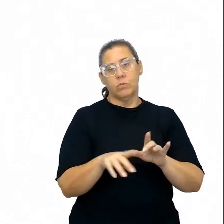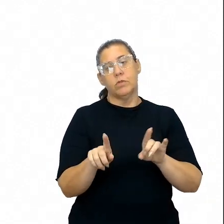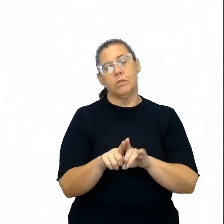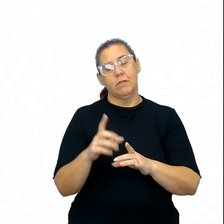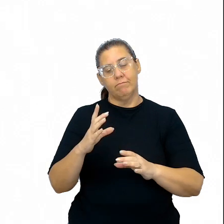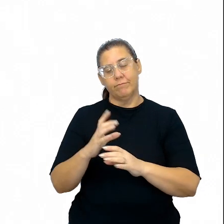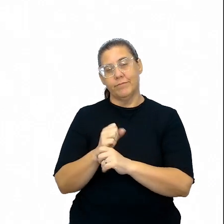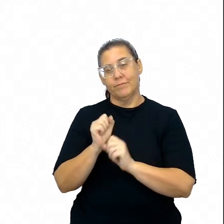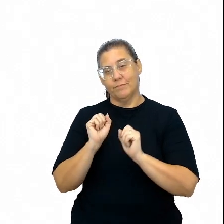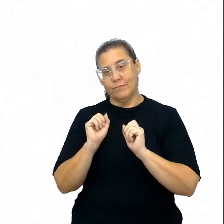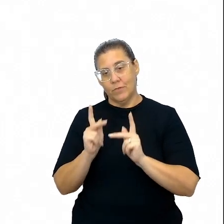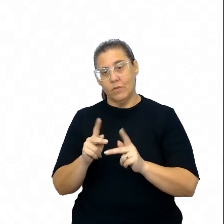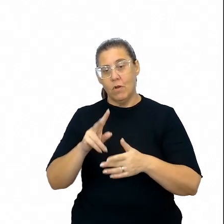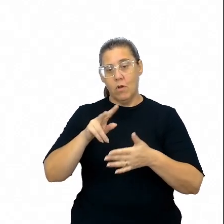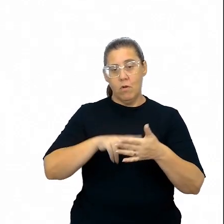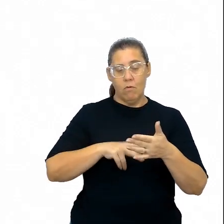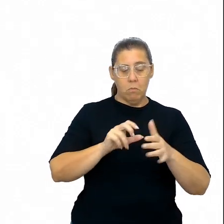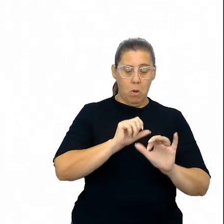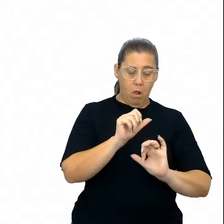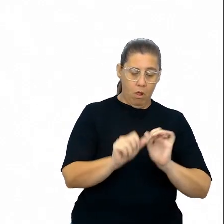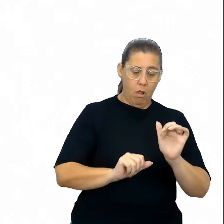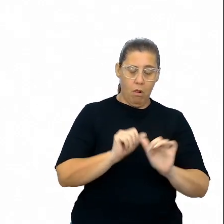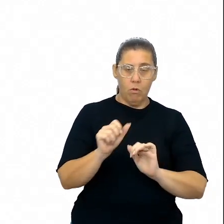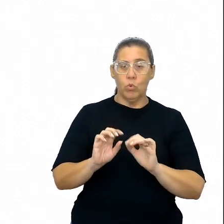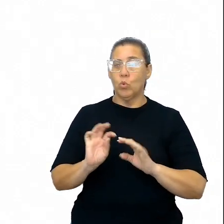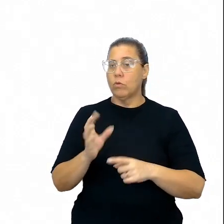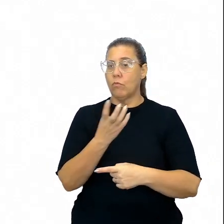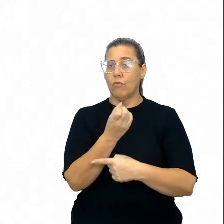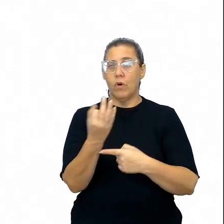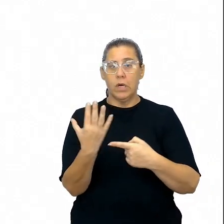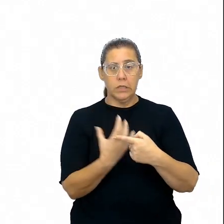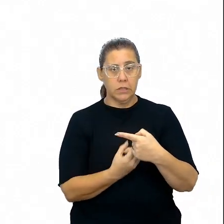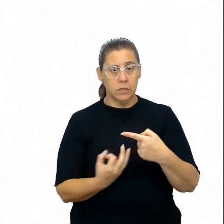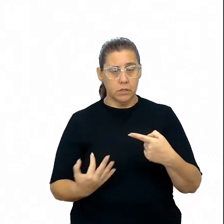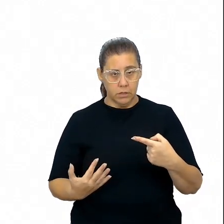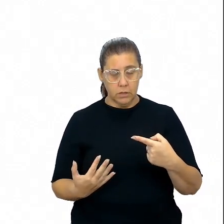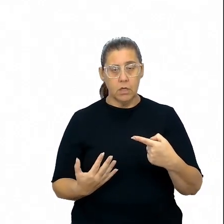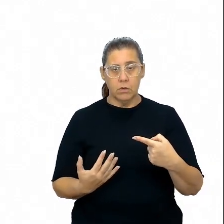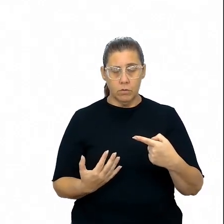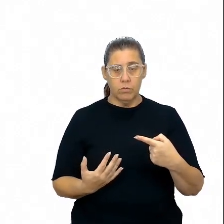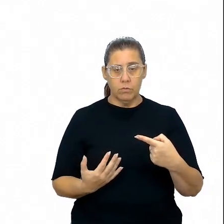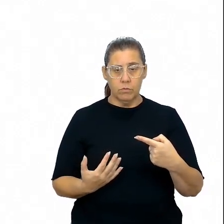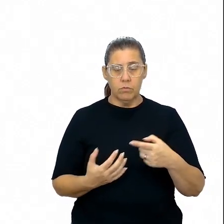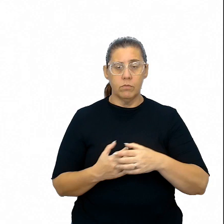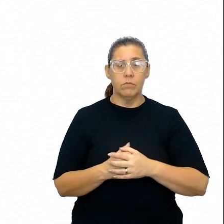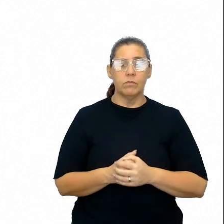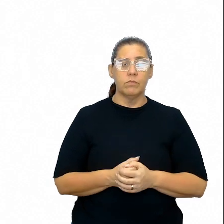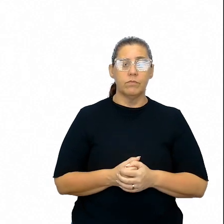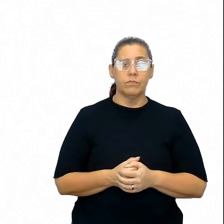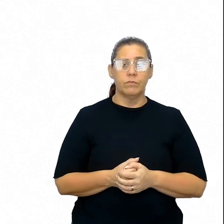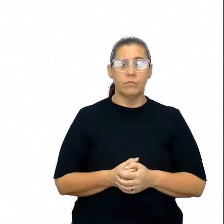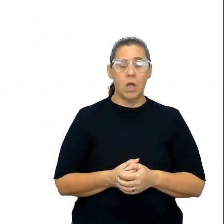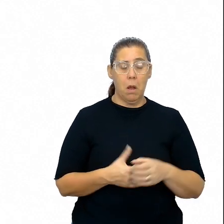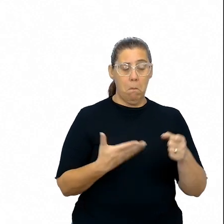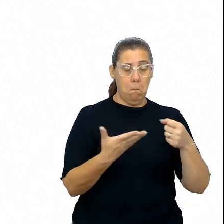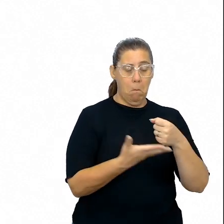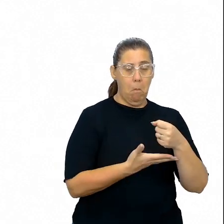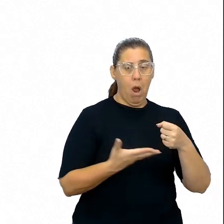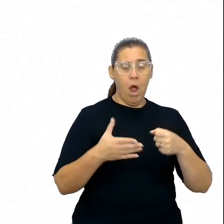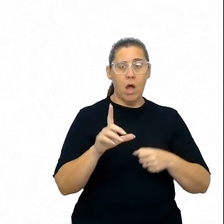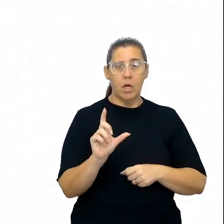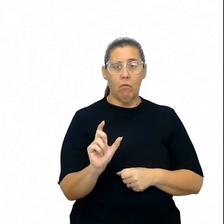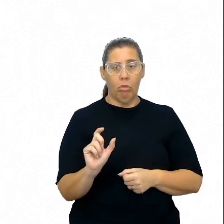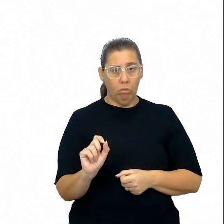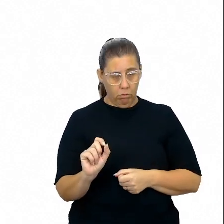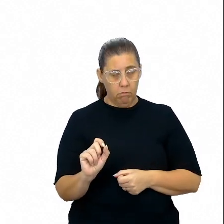resolver. Tudo bem? Então, eu poderia transformar tudo isso em fração para nós de base 10 aí para nós, ou